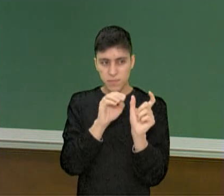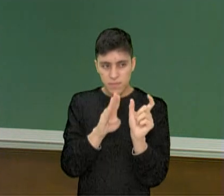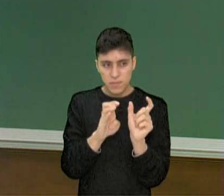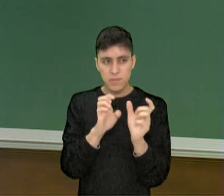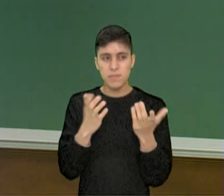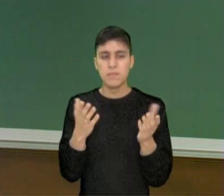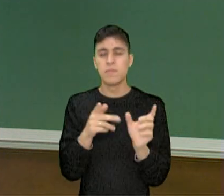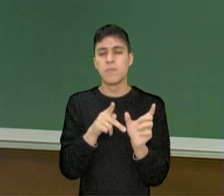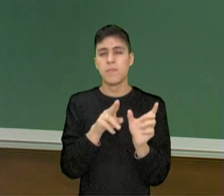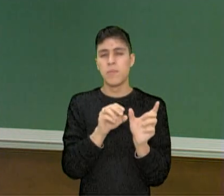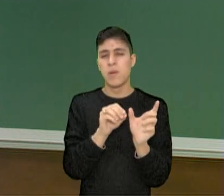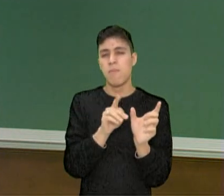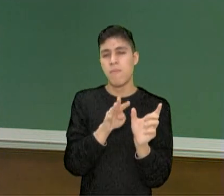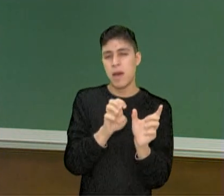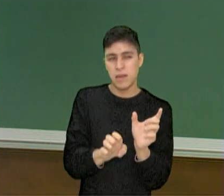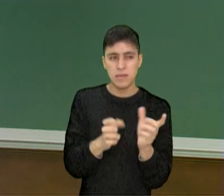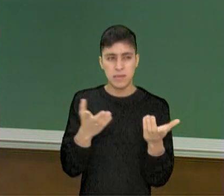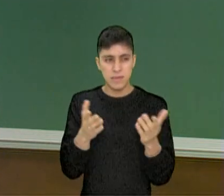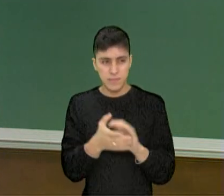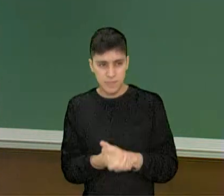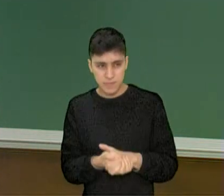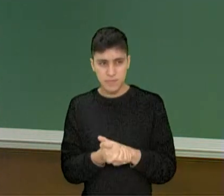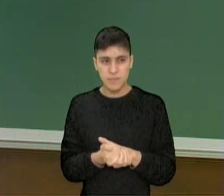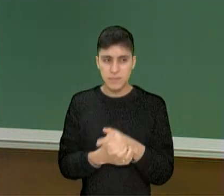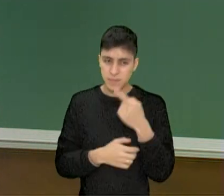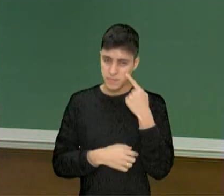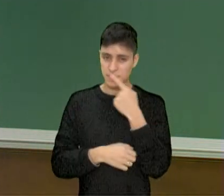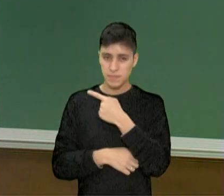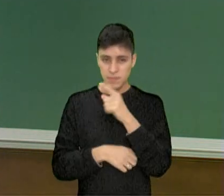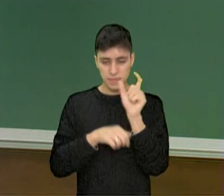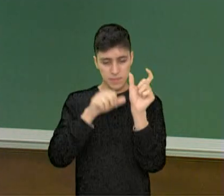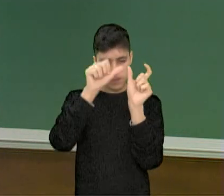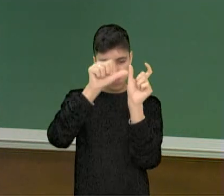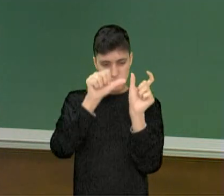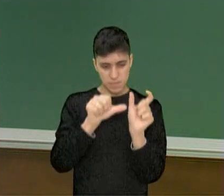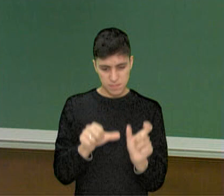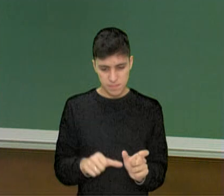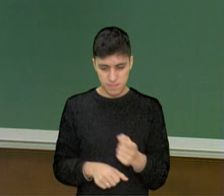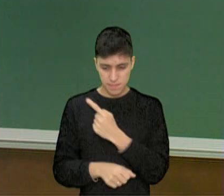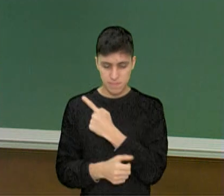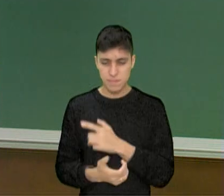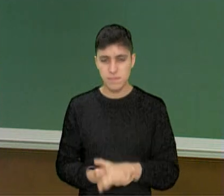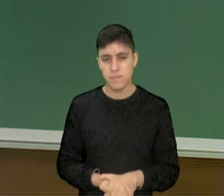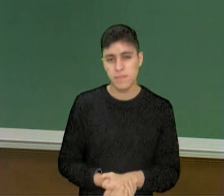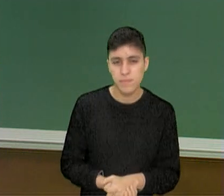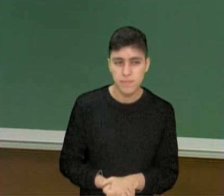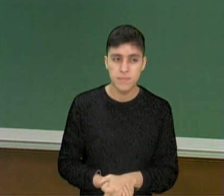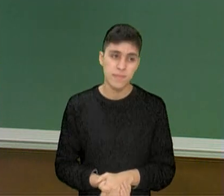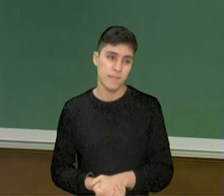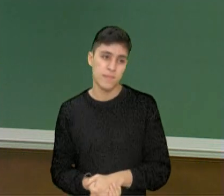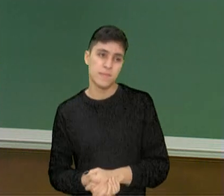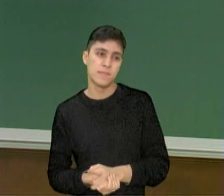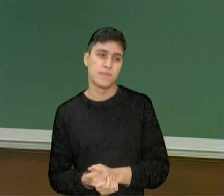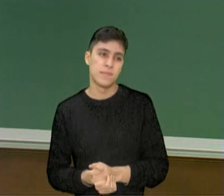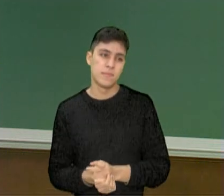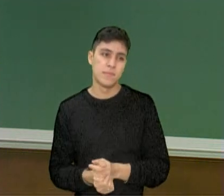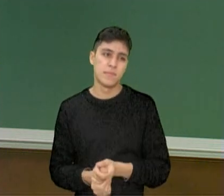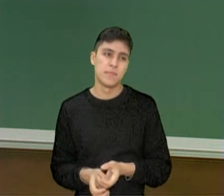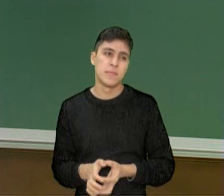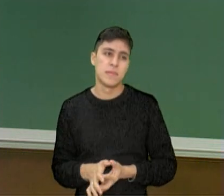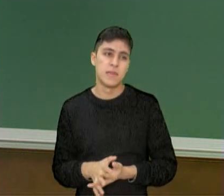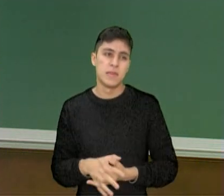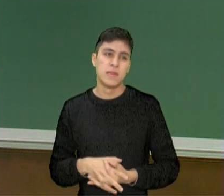tu probaste, ele, ella ou usted probou. Nosotros e nosotras probamos, vosotros e